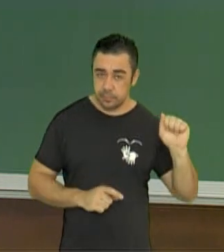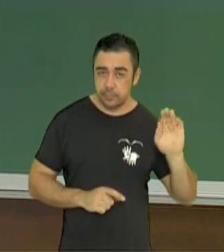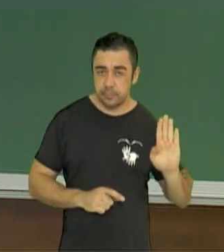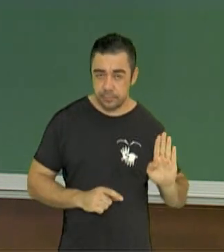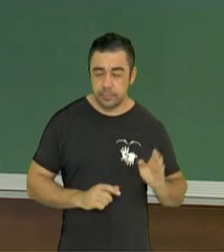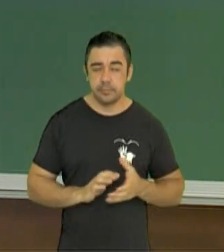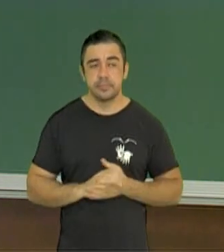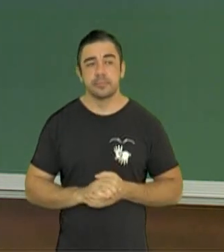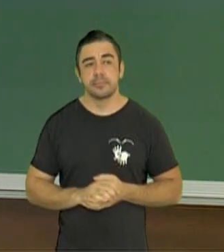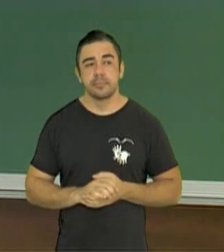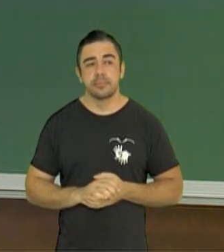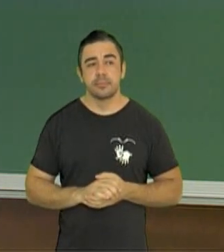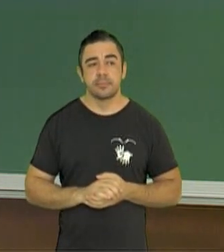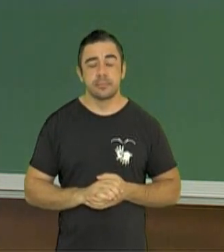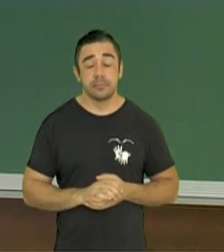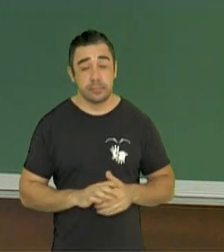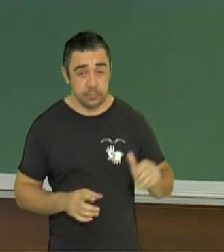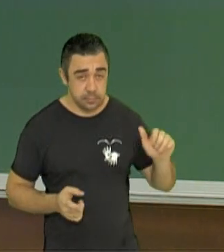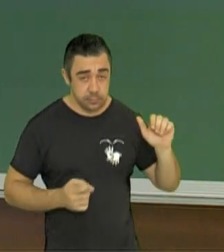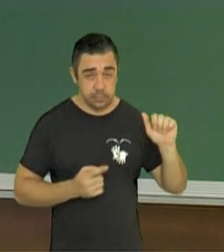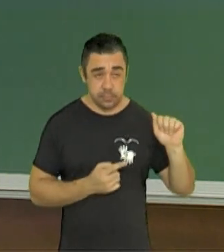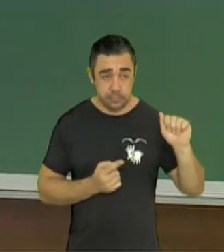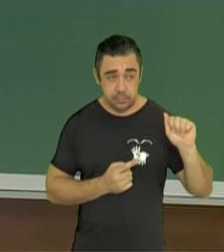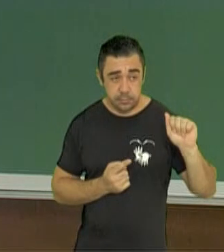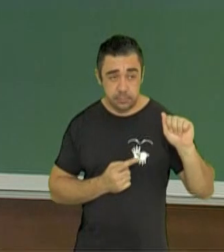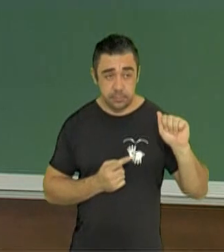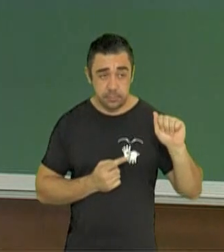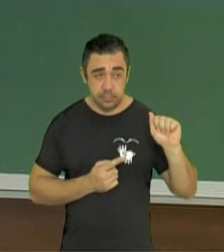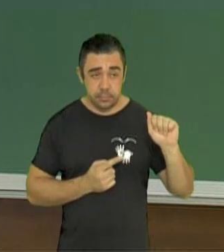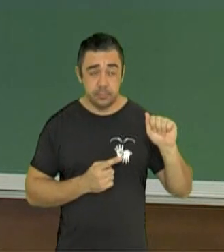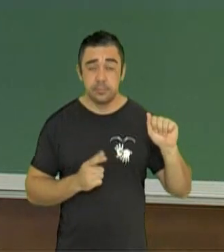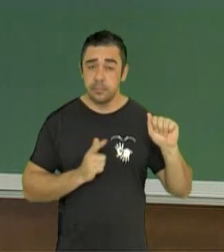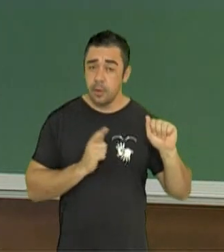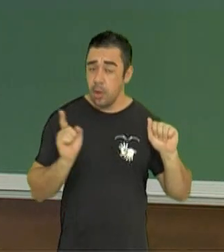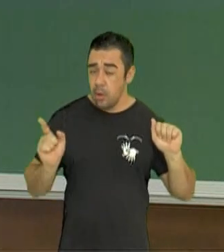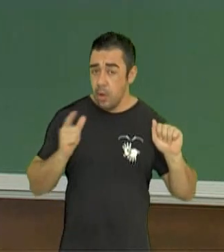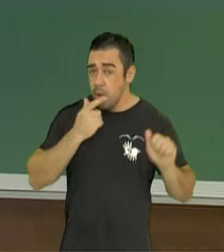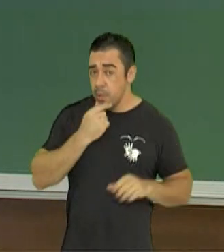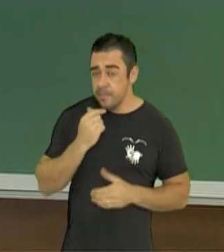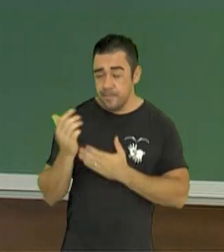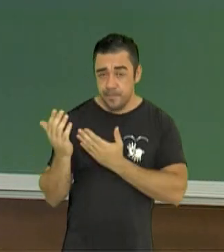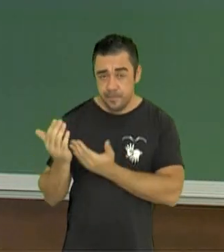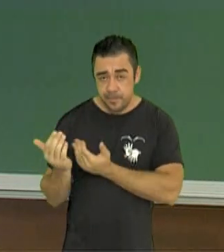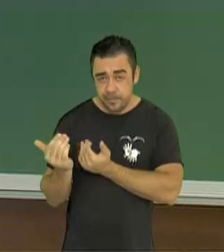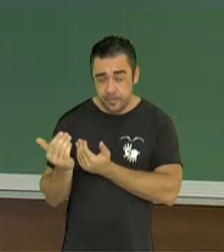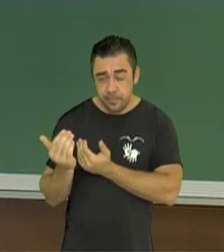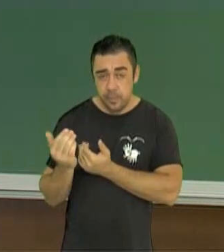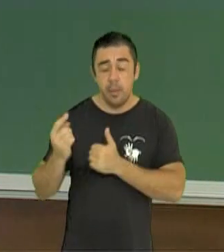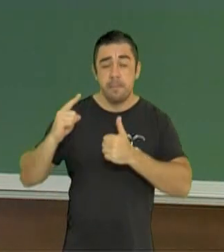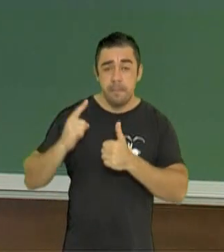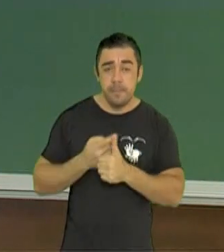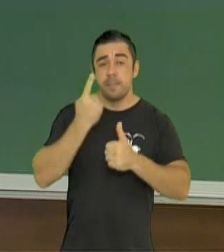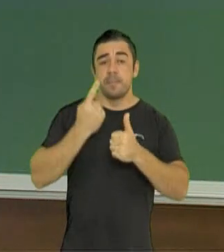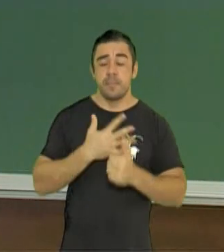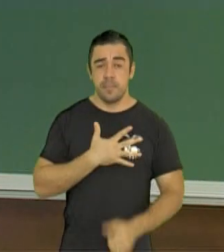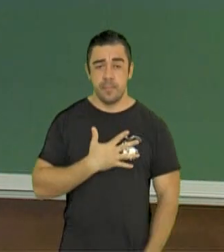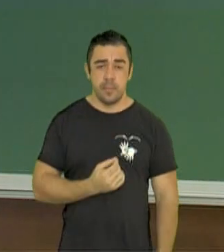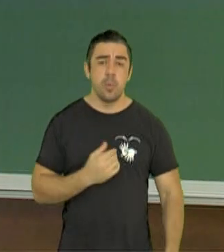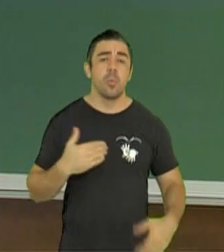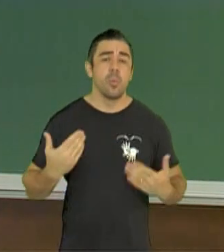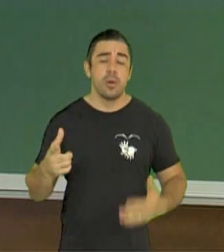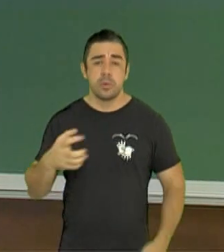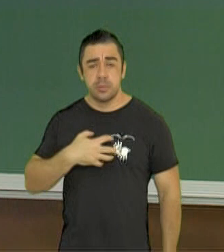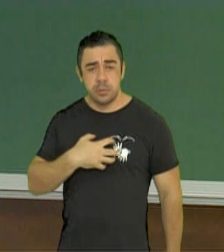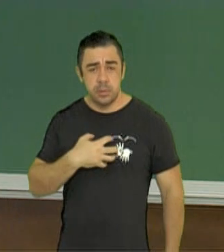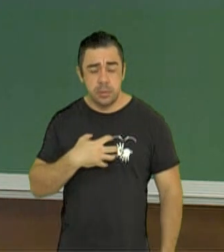1. Então, a primeira ali, apesar dele ser jovem e de ser o primeiro filho, quais eram os sentimentos